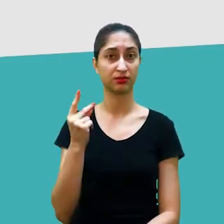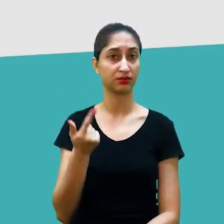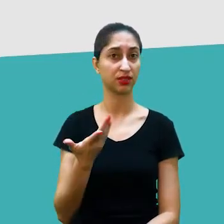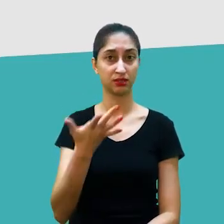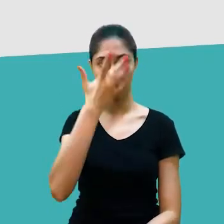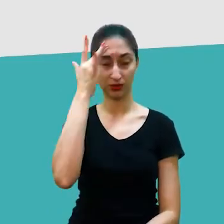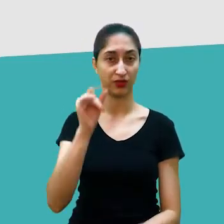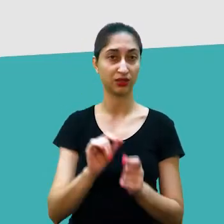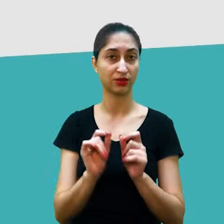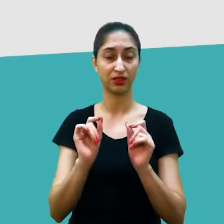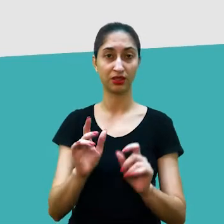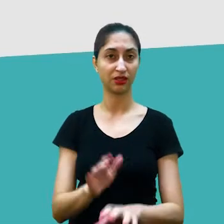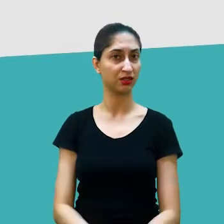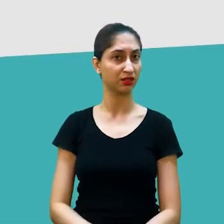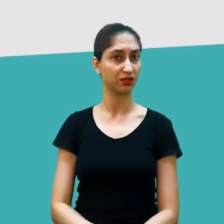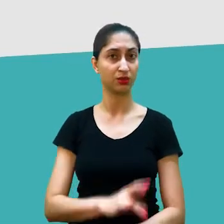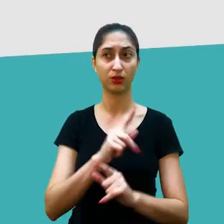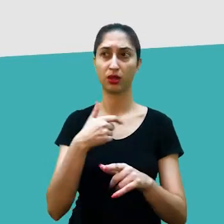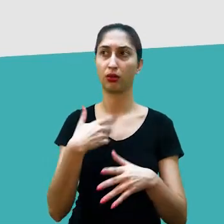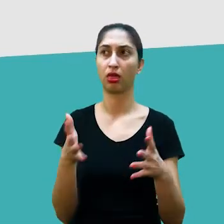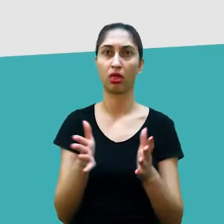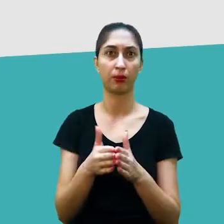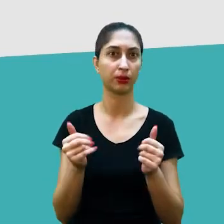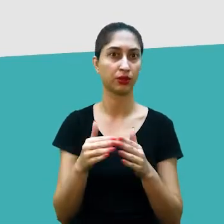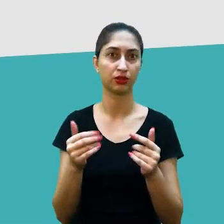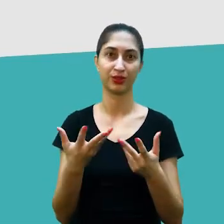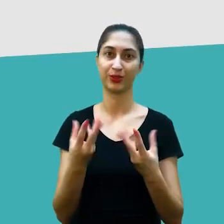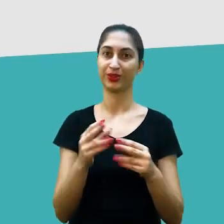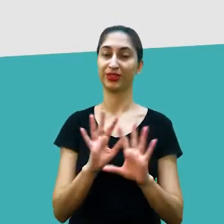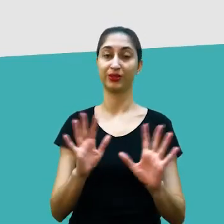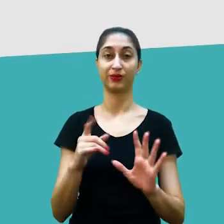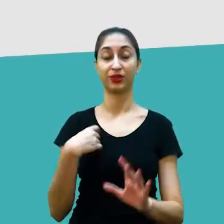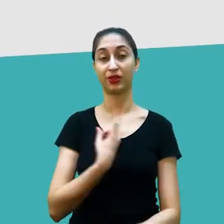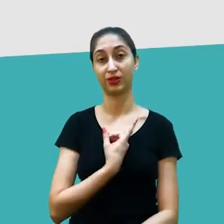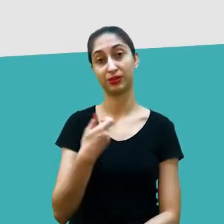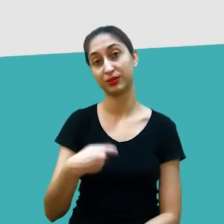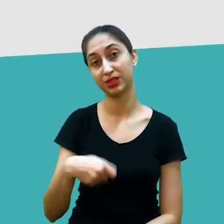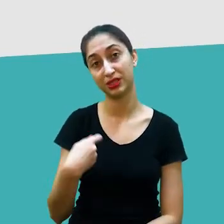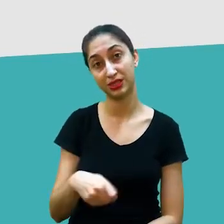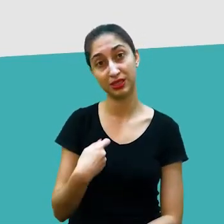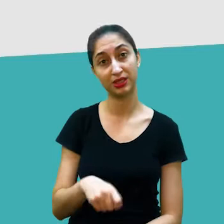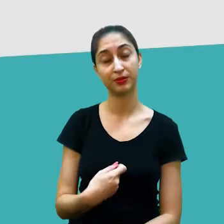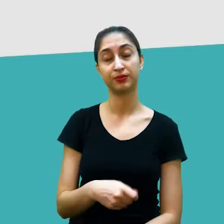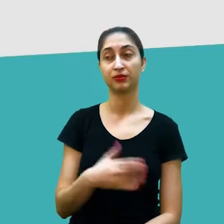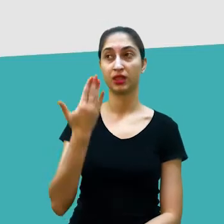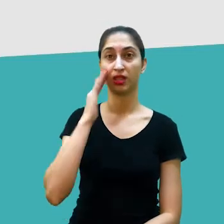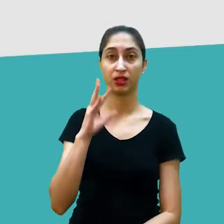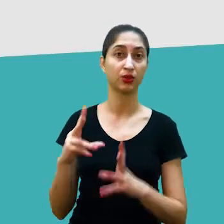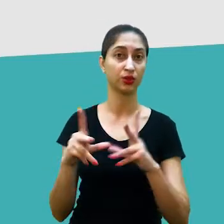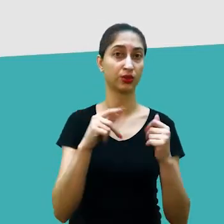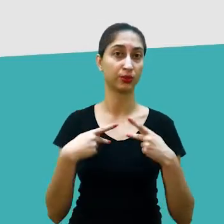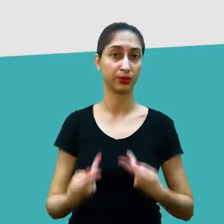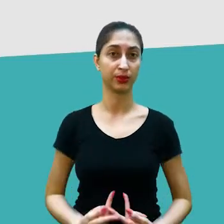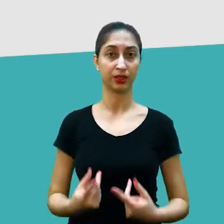fizeram. Sim. Então não é pedir muito, é só a gente, de novo, apertar um botão que está no DNA de todo ser humano, que